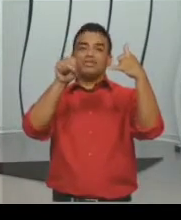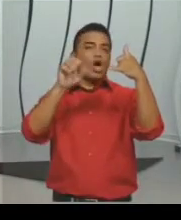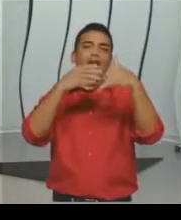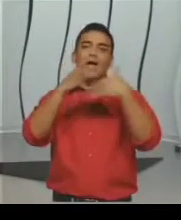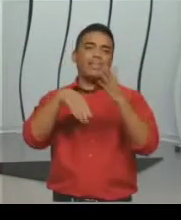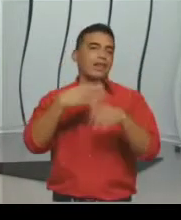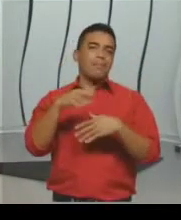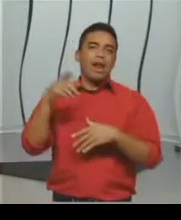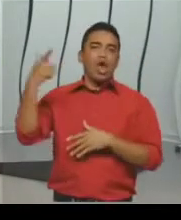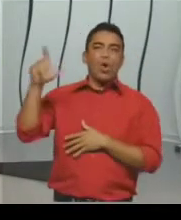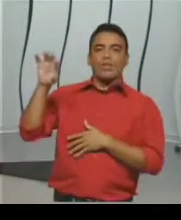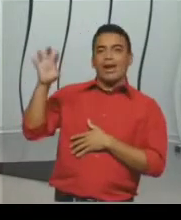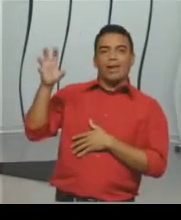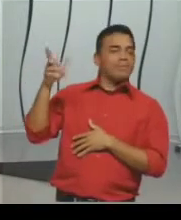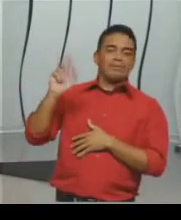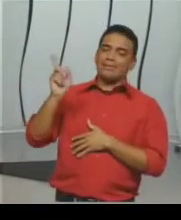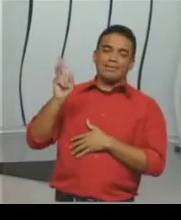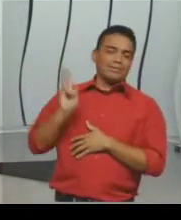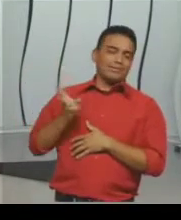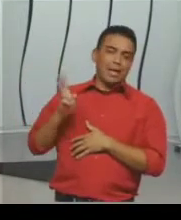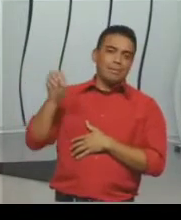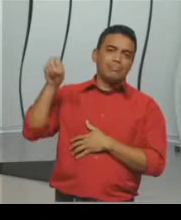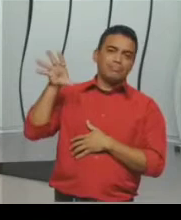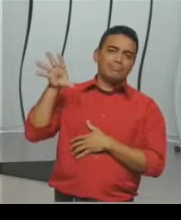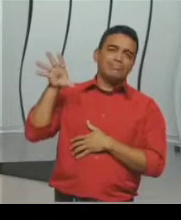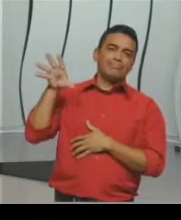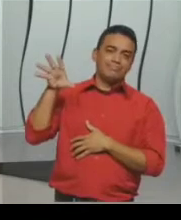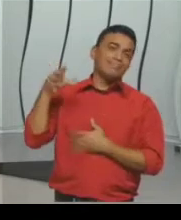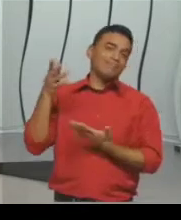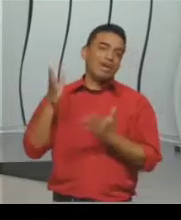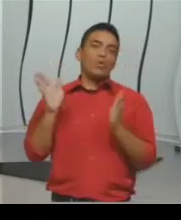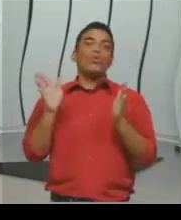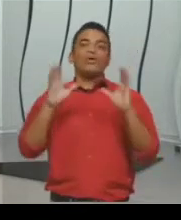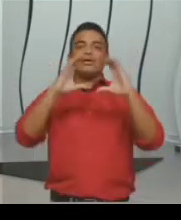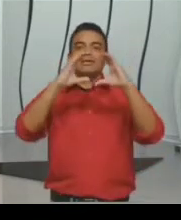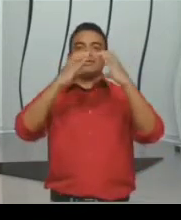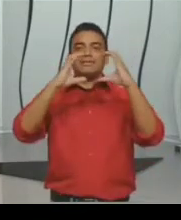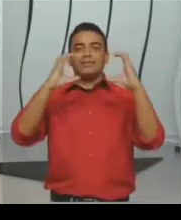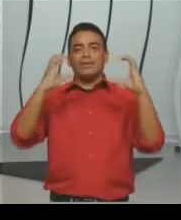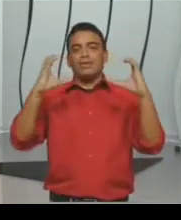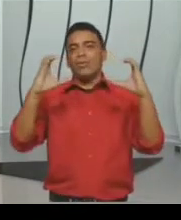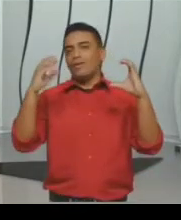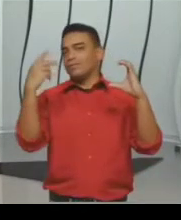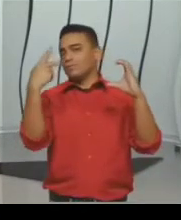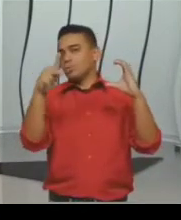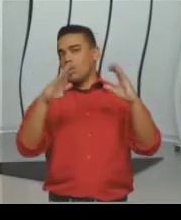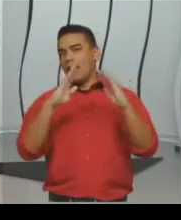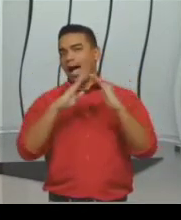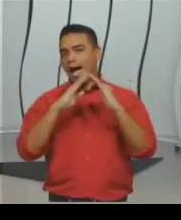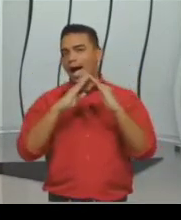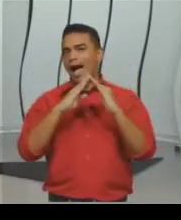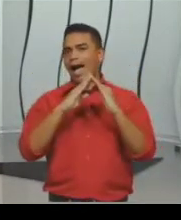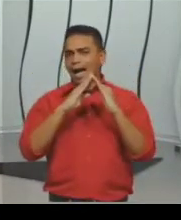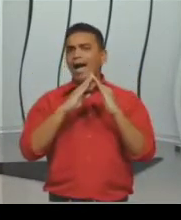dizemos, então, que esse é um circuito em paralelo, é o circuito pelo qual as lâmpadas das nossas casas